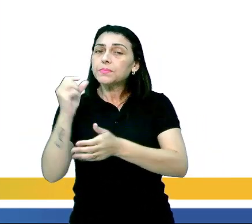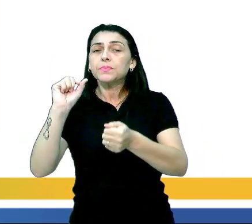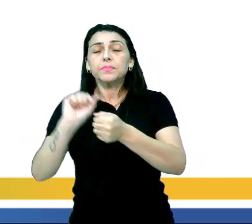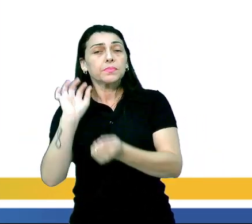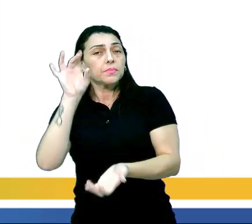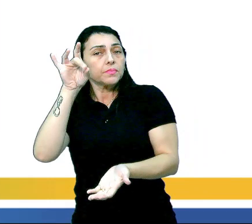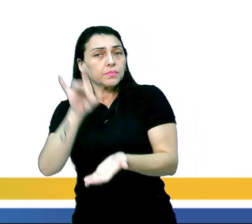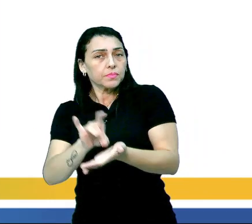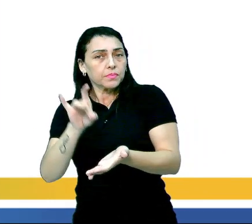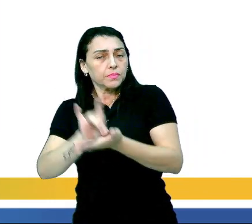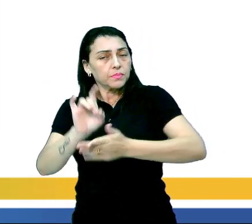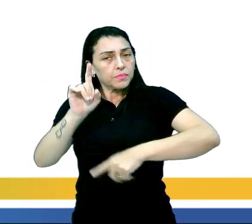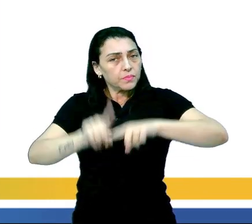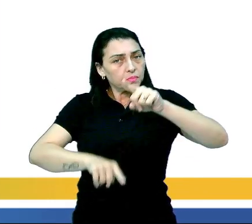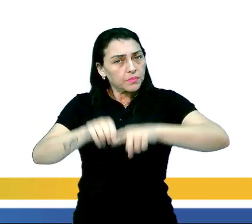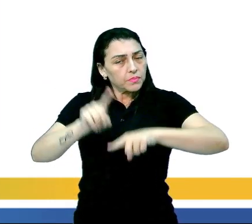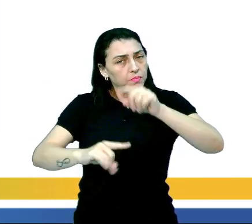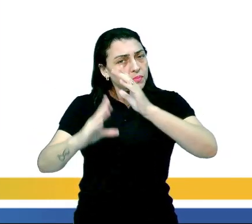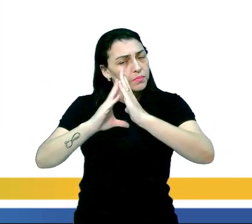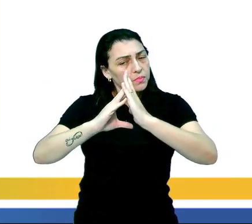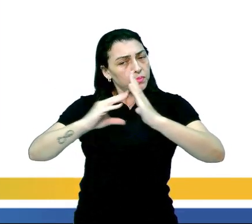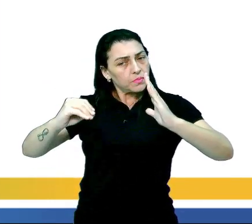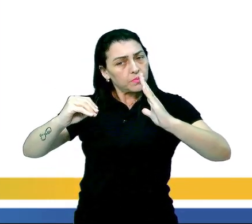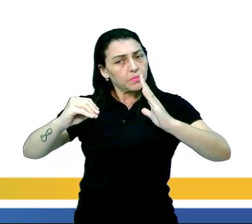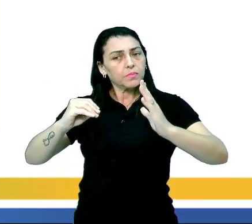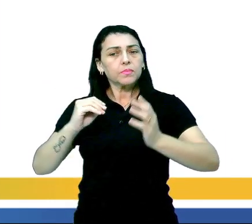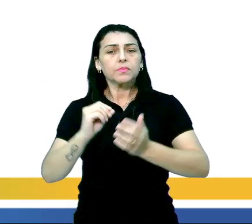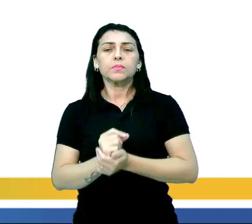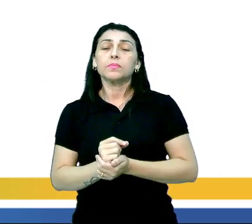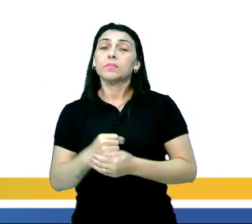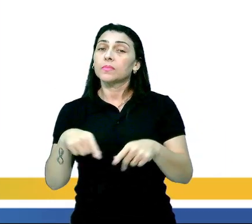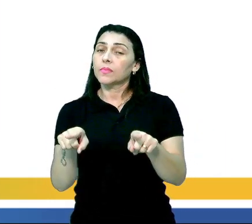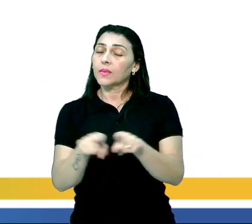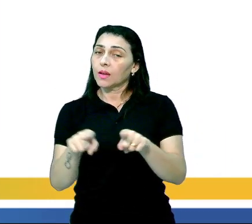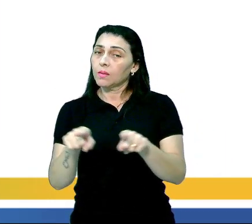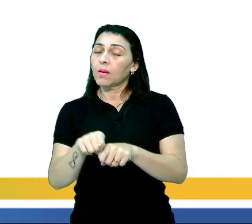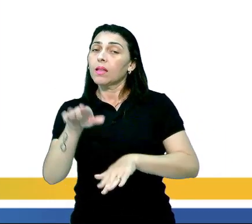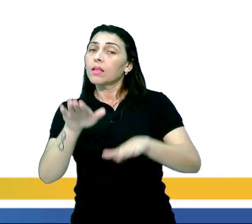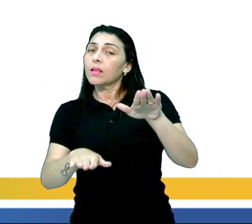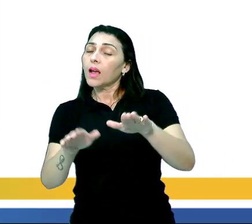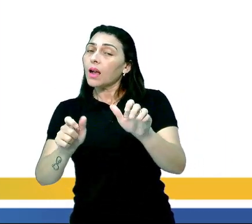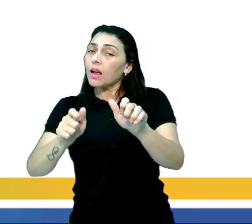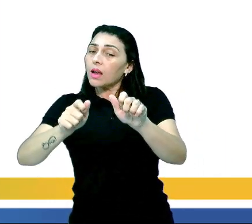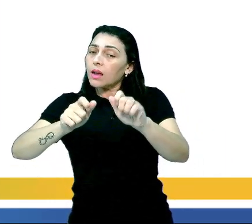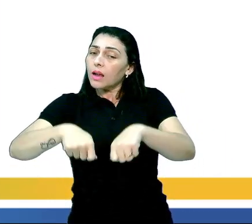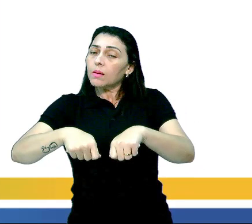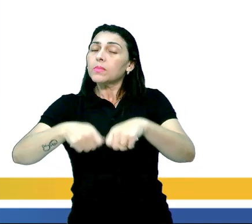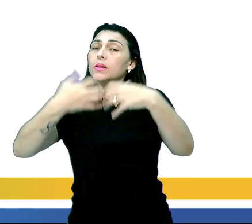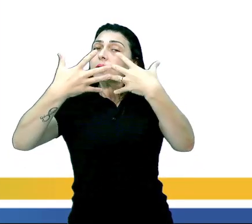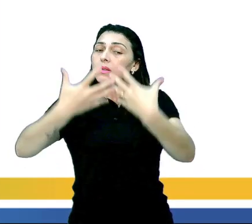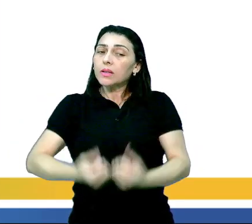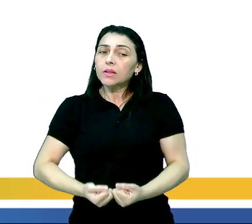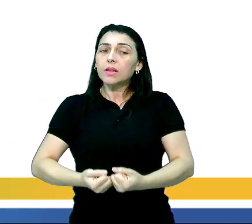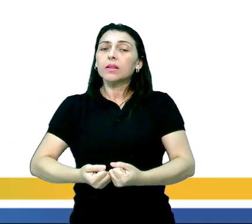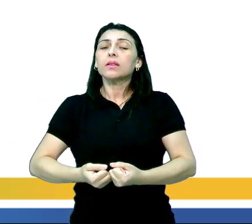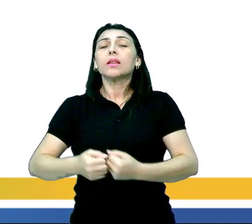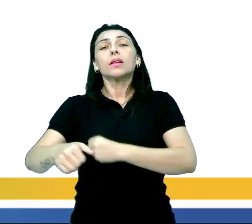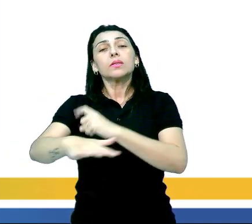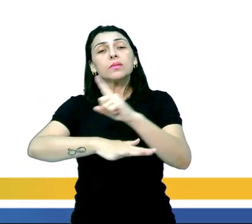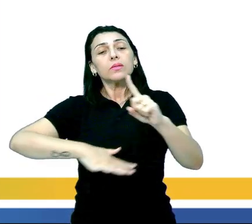na verdade, produto da imitação e é conforme a capacidade de aceitação